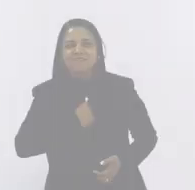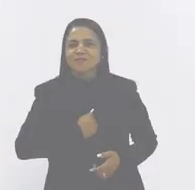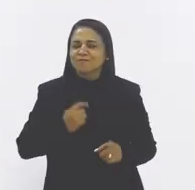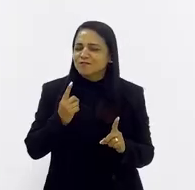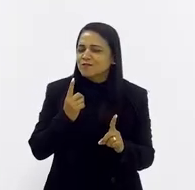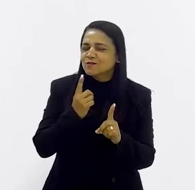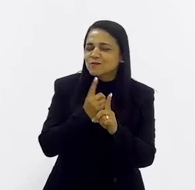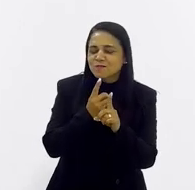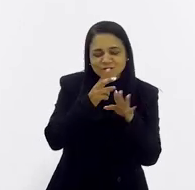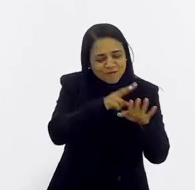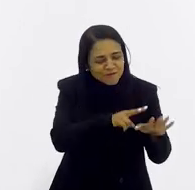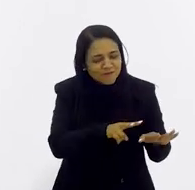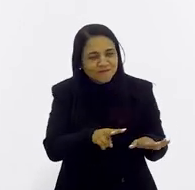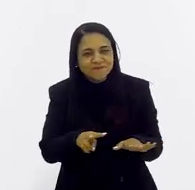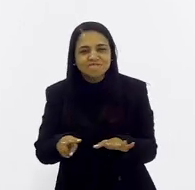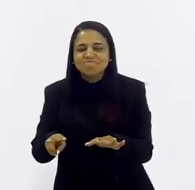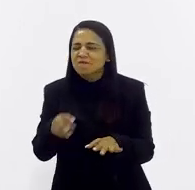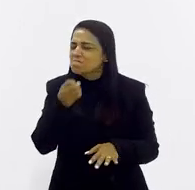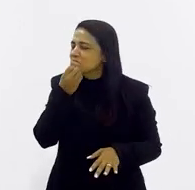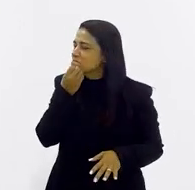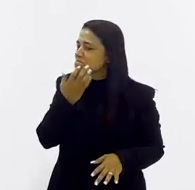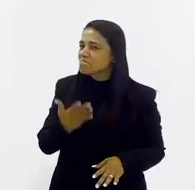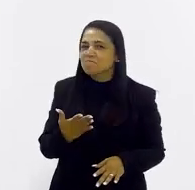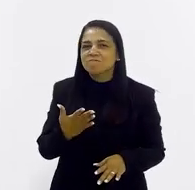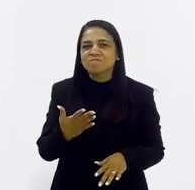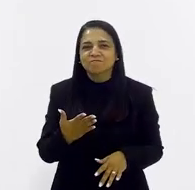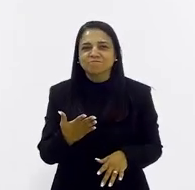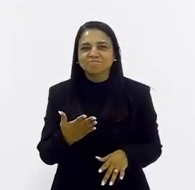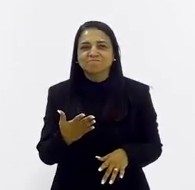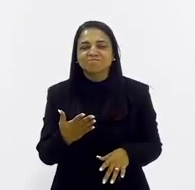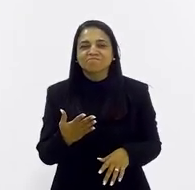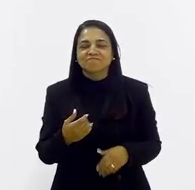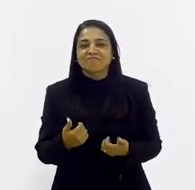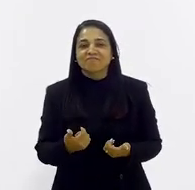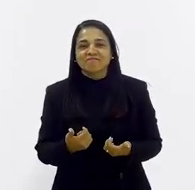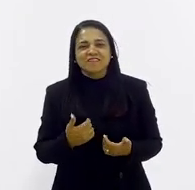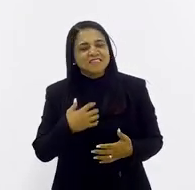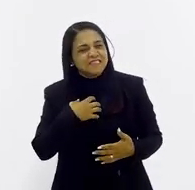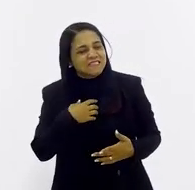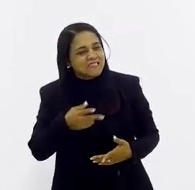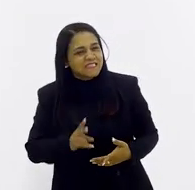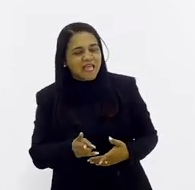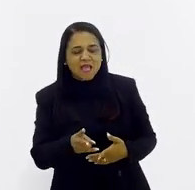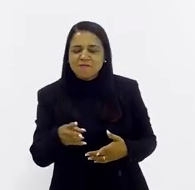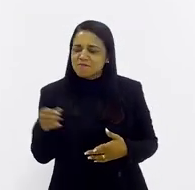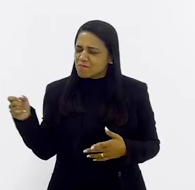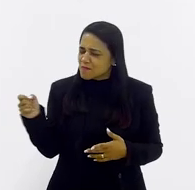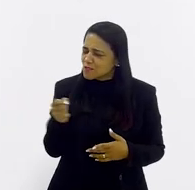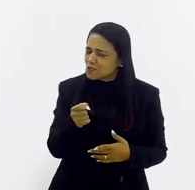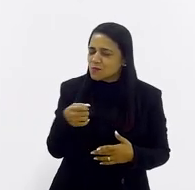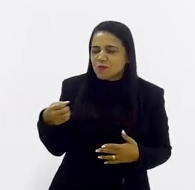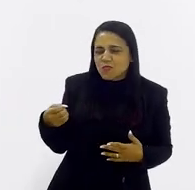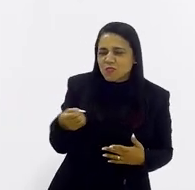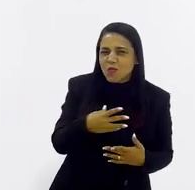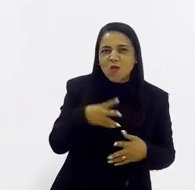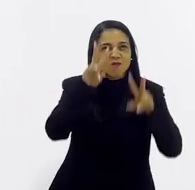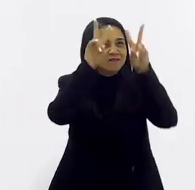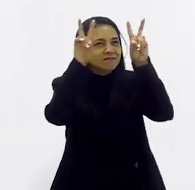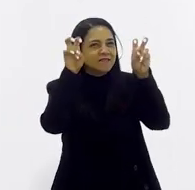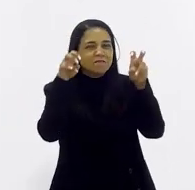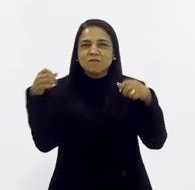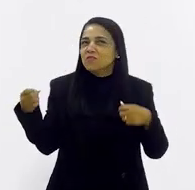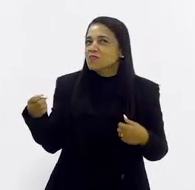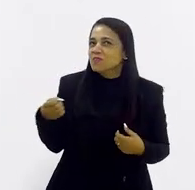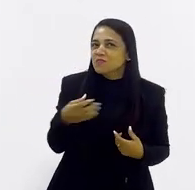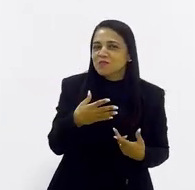Saudade desse encontro semanal como é bom como é bom sempre uma pessoa nova sempre um